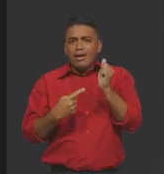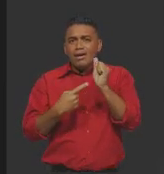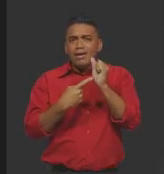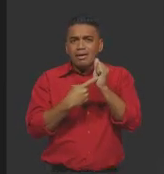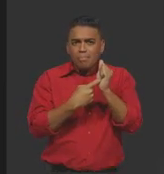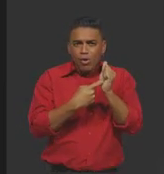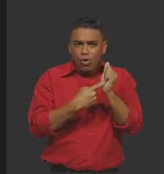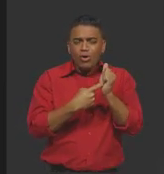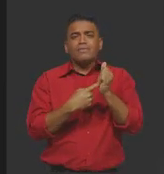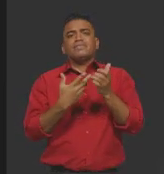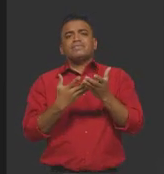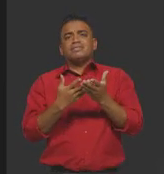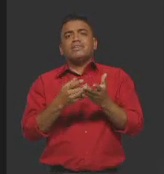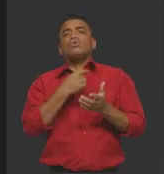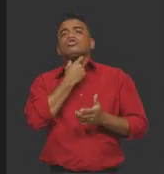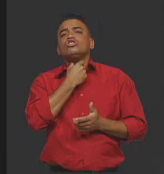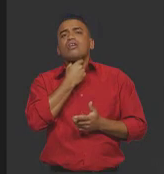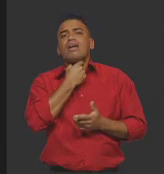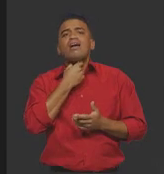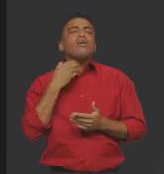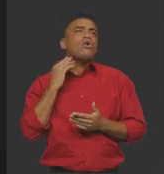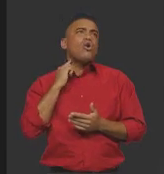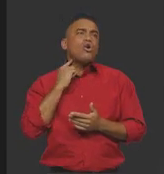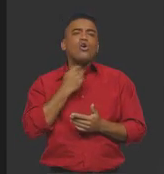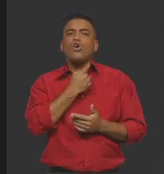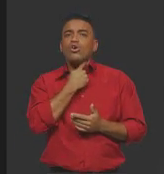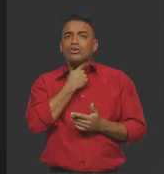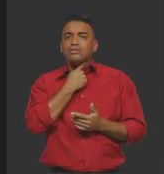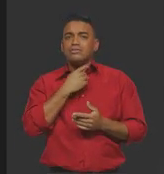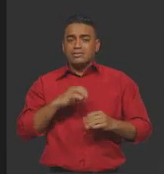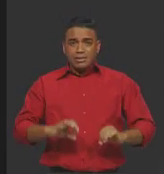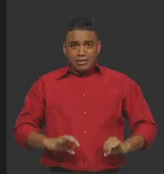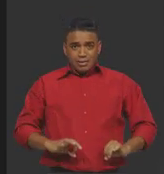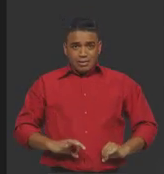glândulas paratireoides, glândulas suprarrenais,